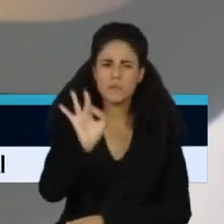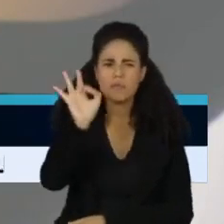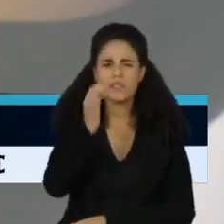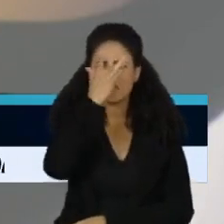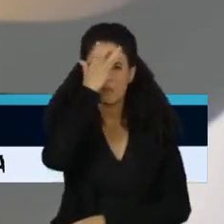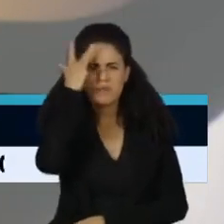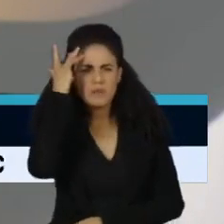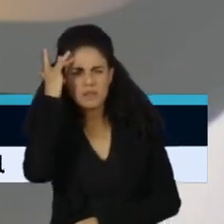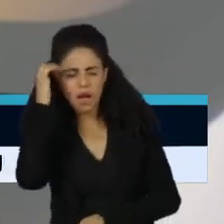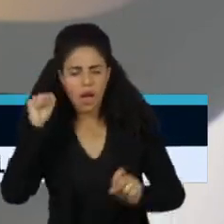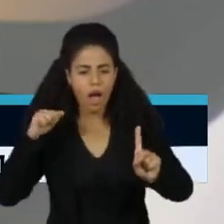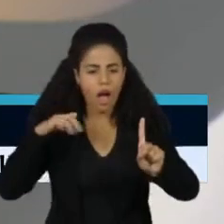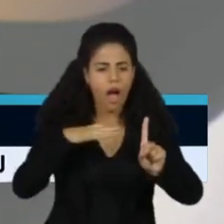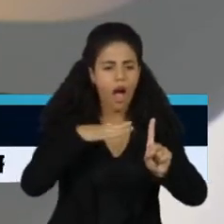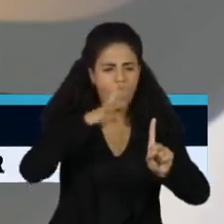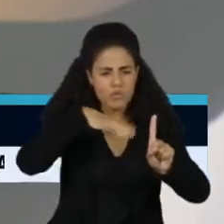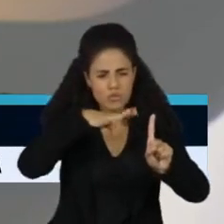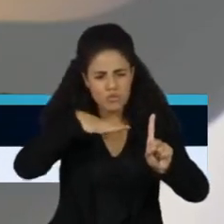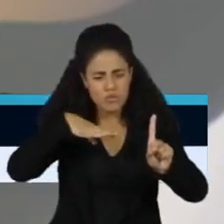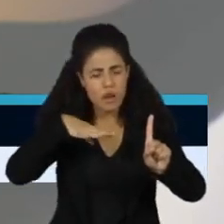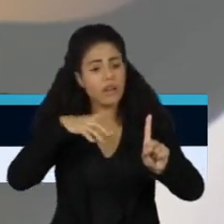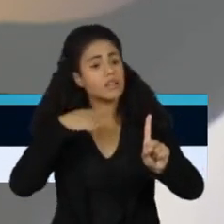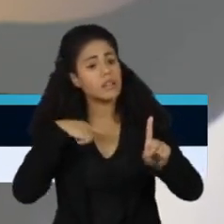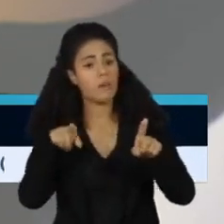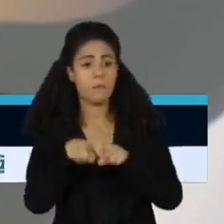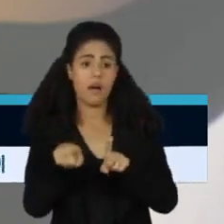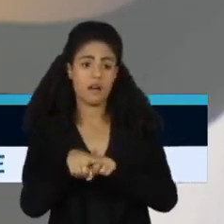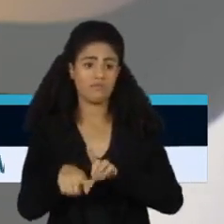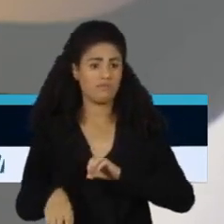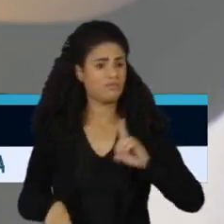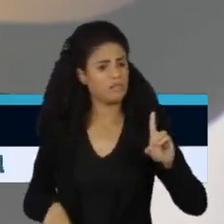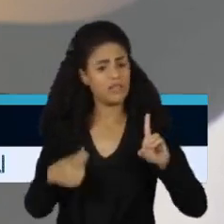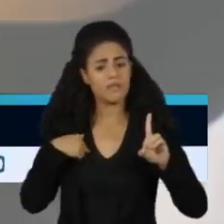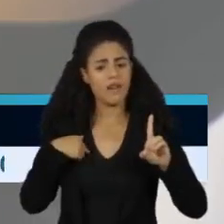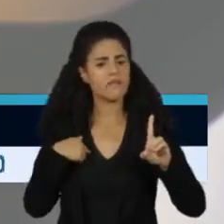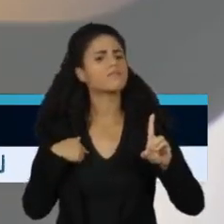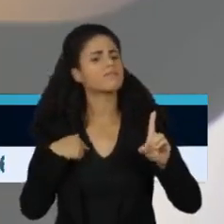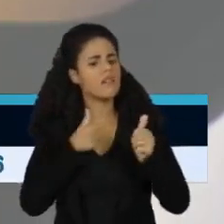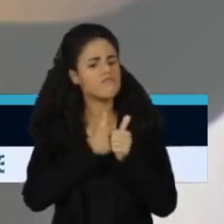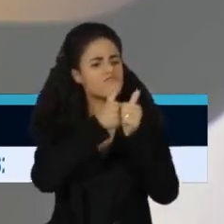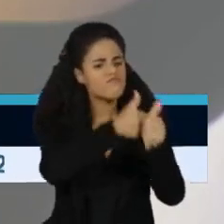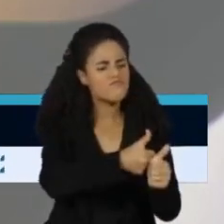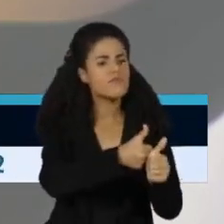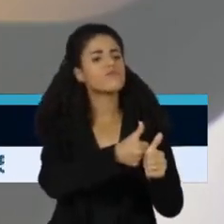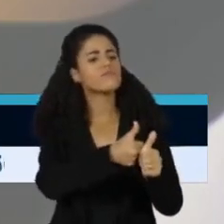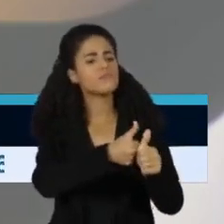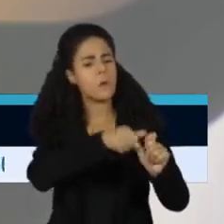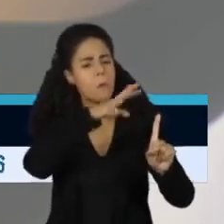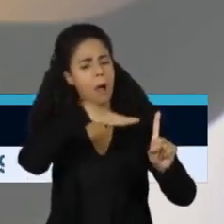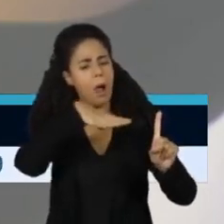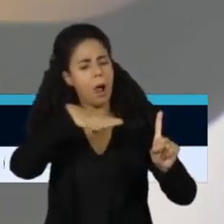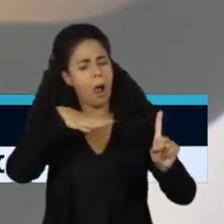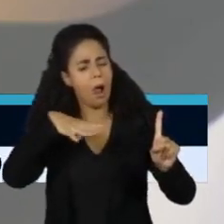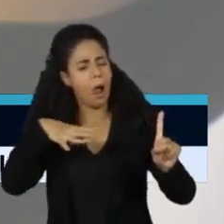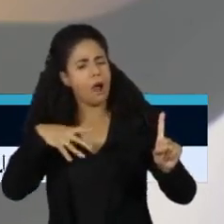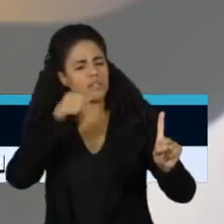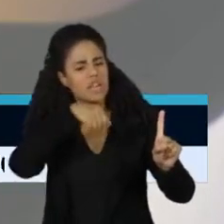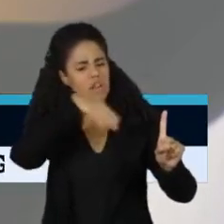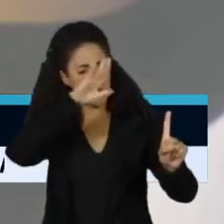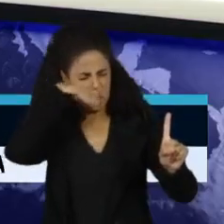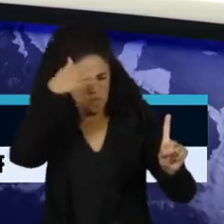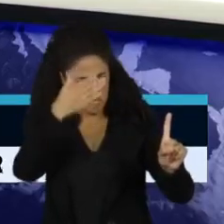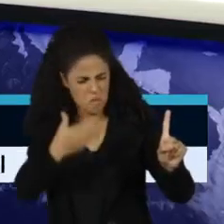fiéis, e esses mais radicais da direita, que vão com ele como um Messias, literalmente,